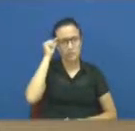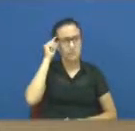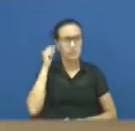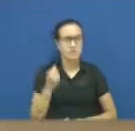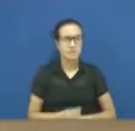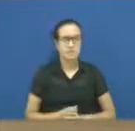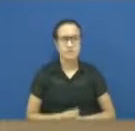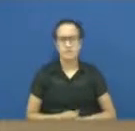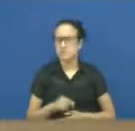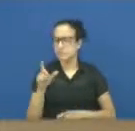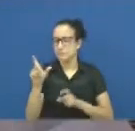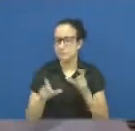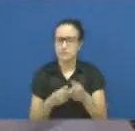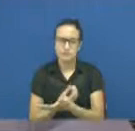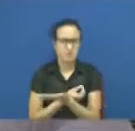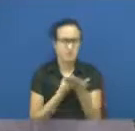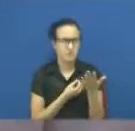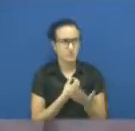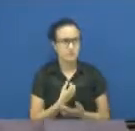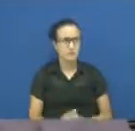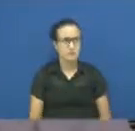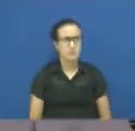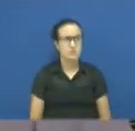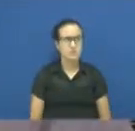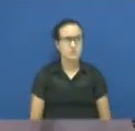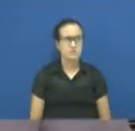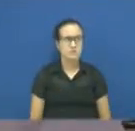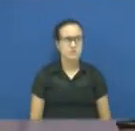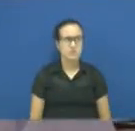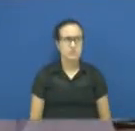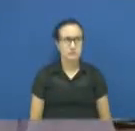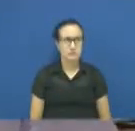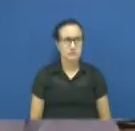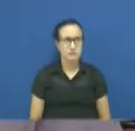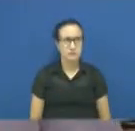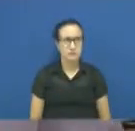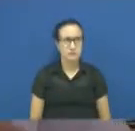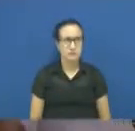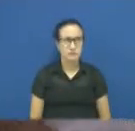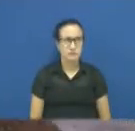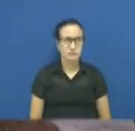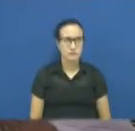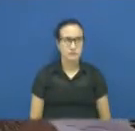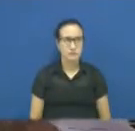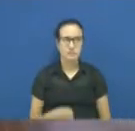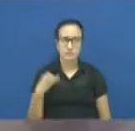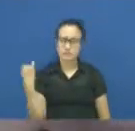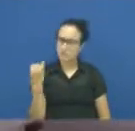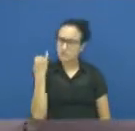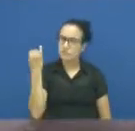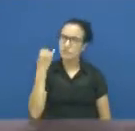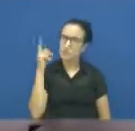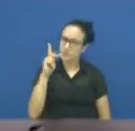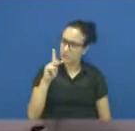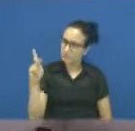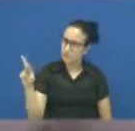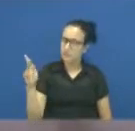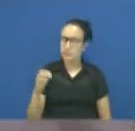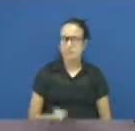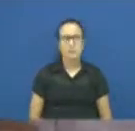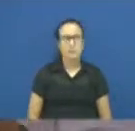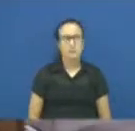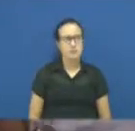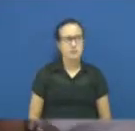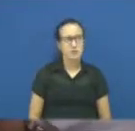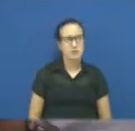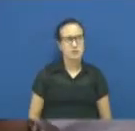pares, público aqui presente, acho que é importante até que a gente faça, senhor presidente, um esclarecimento